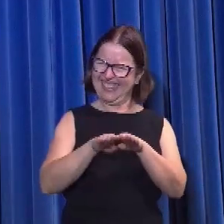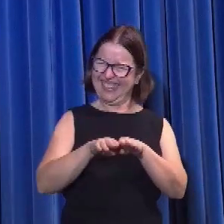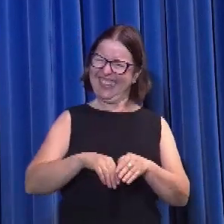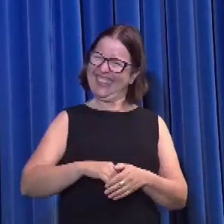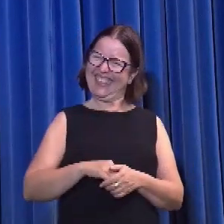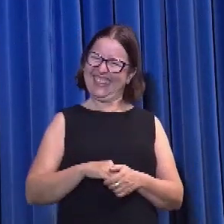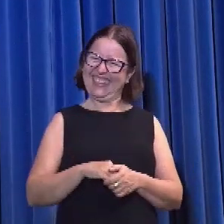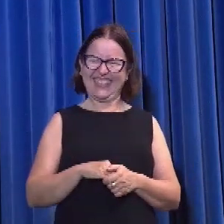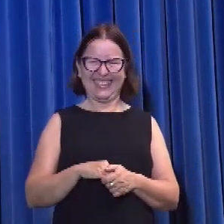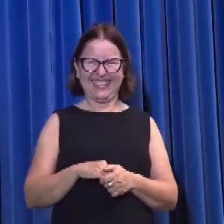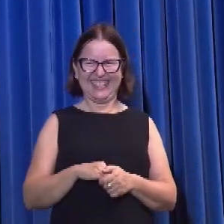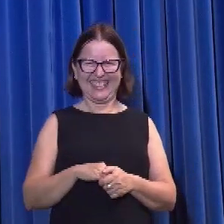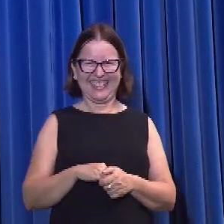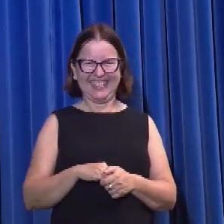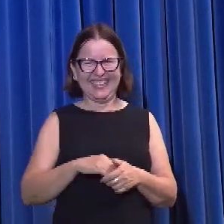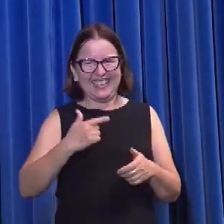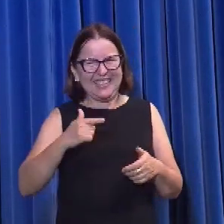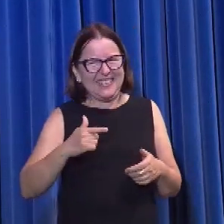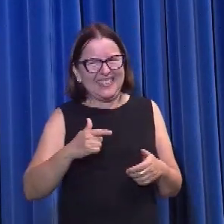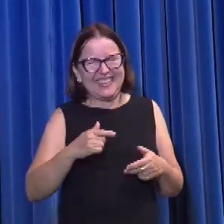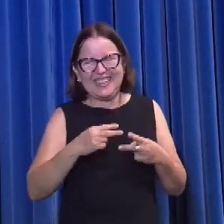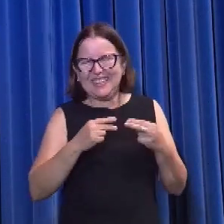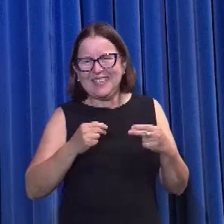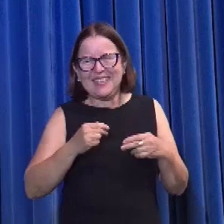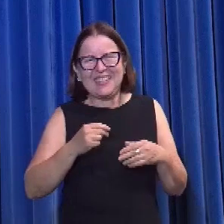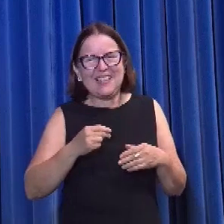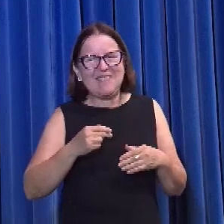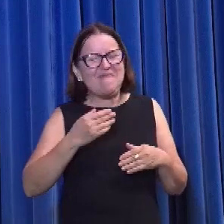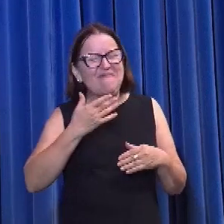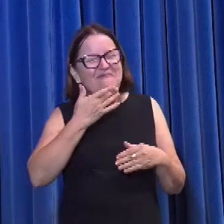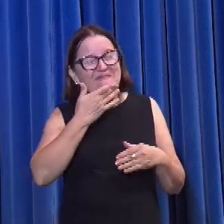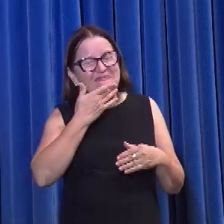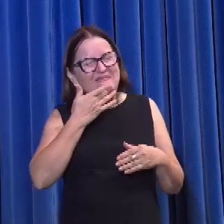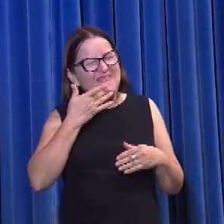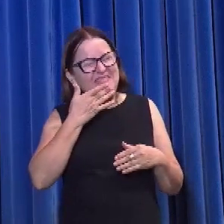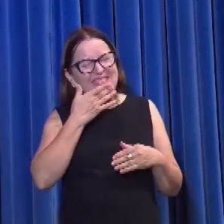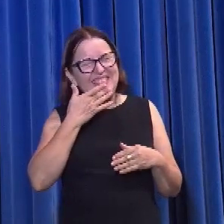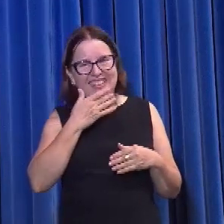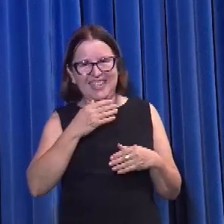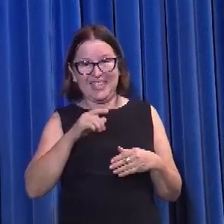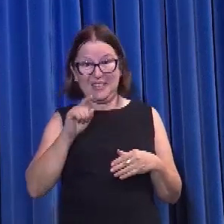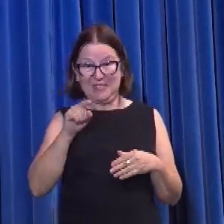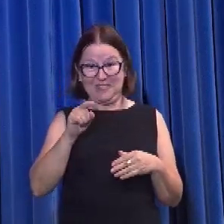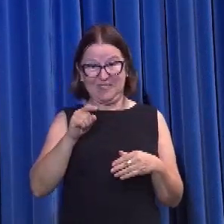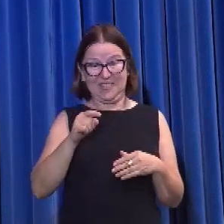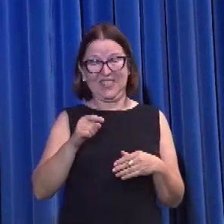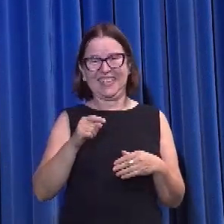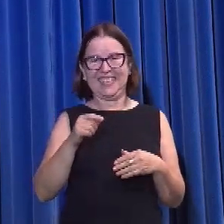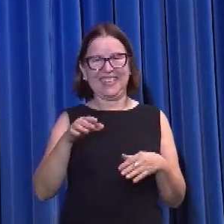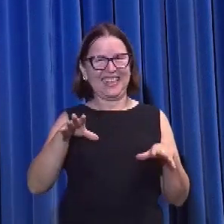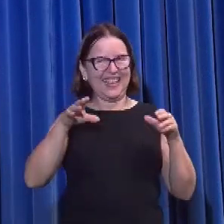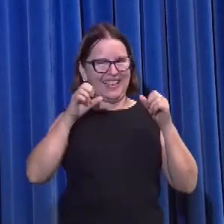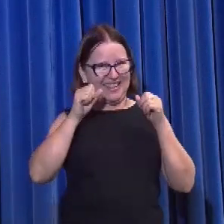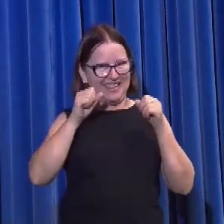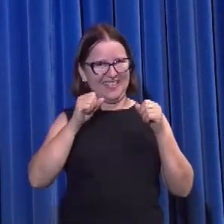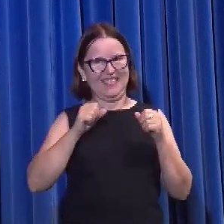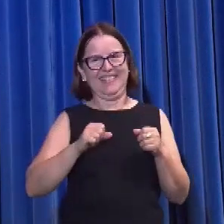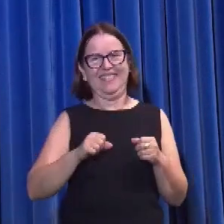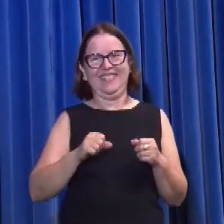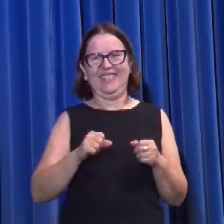Não tem coisa mais gostosa do que você receber uma expressão verdadeira de amor. Eu amo você. Eu não estou falando